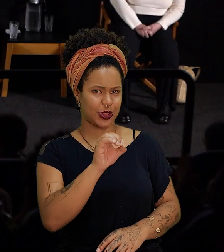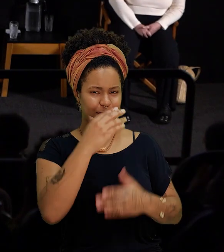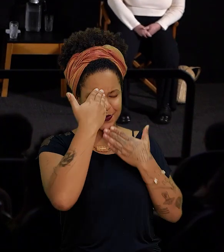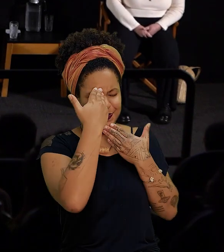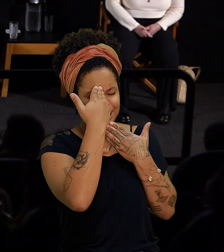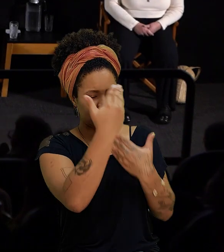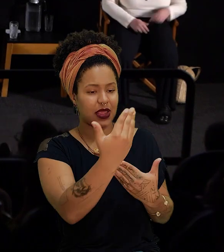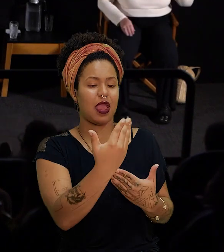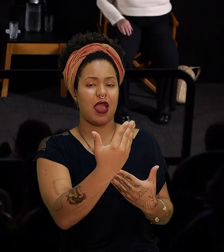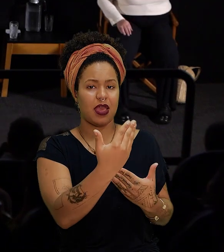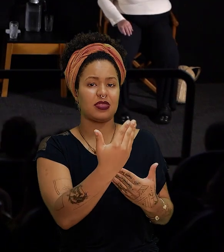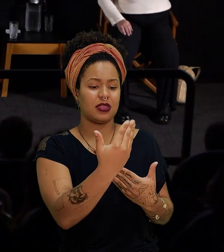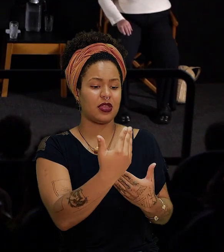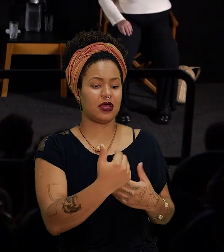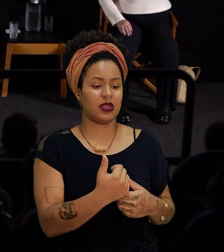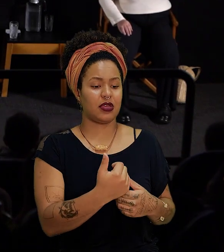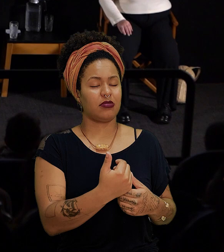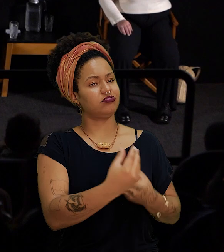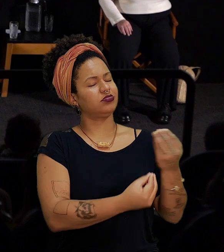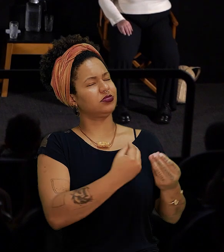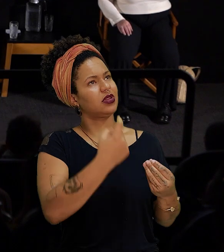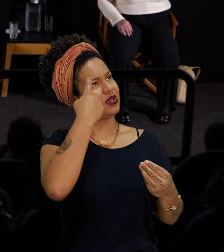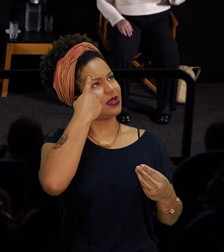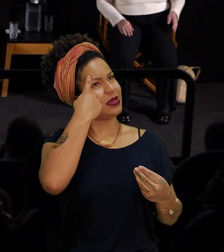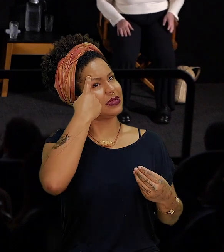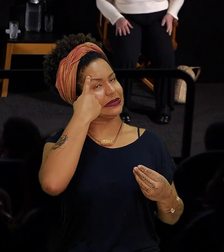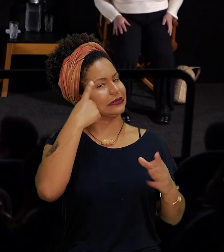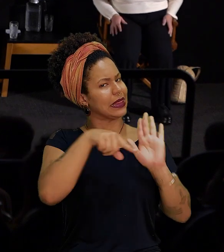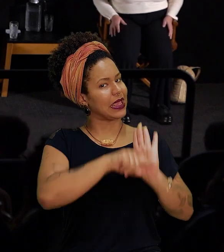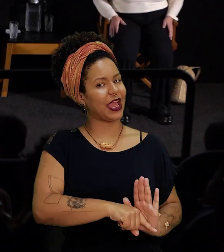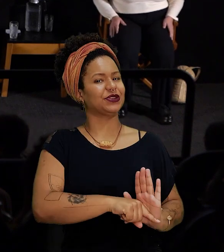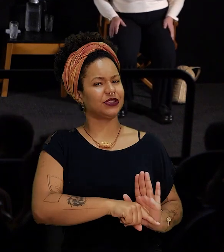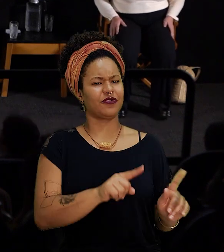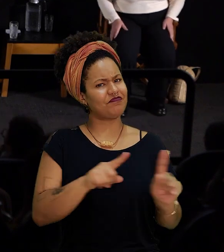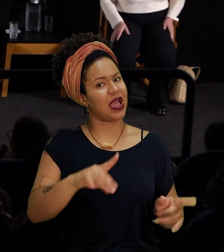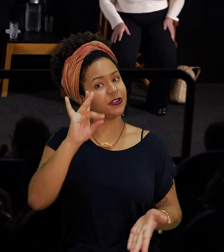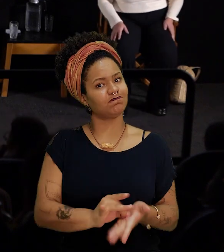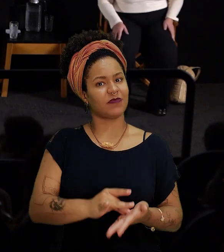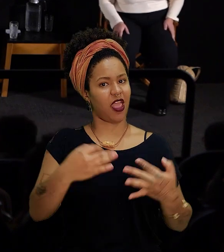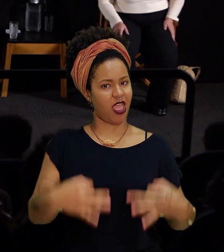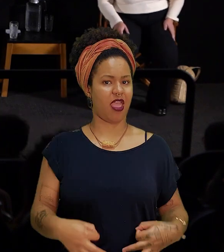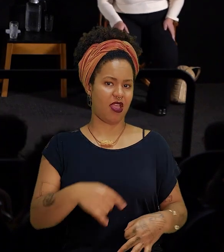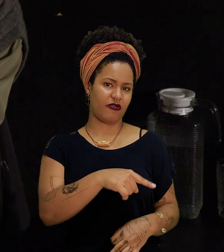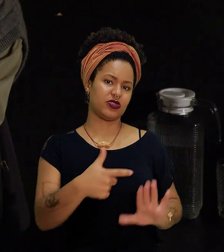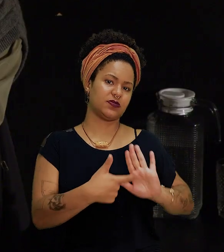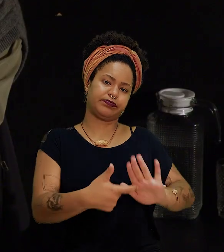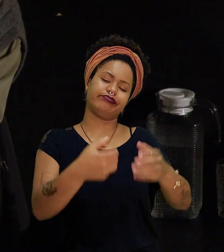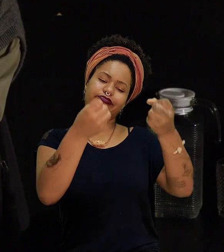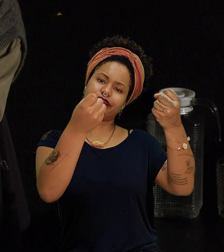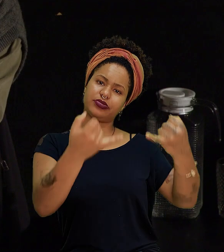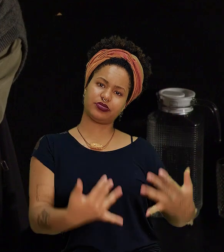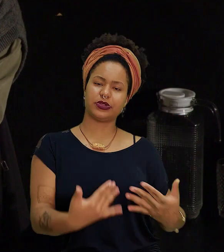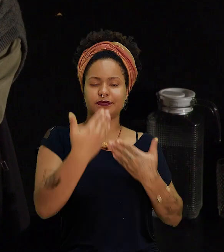Roberto, obrigado pela essa dose de pessimismo realista, que